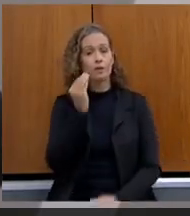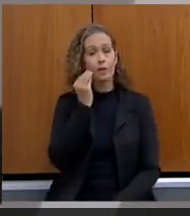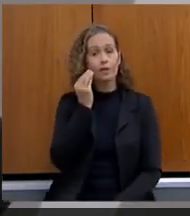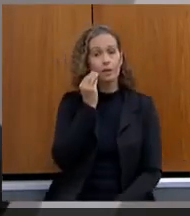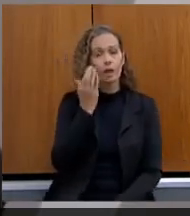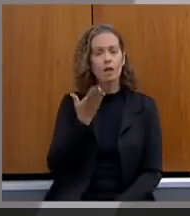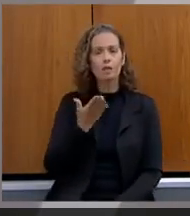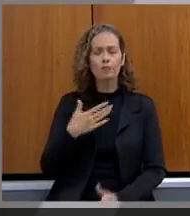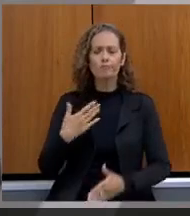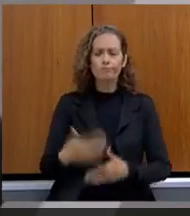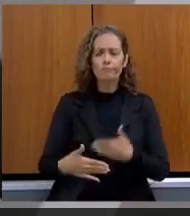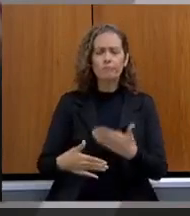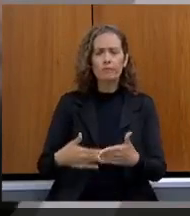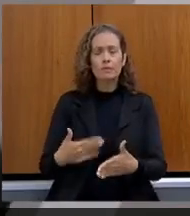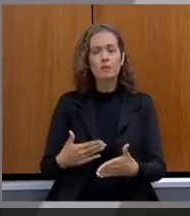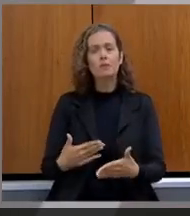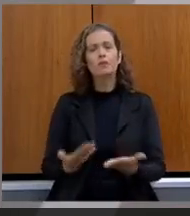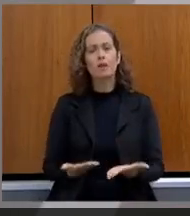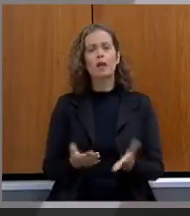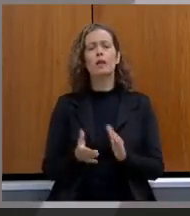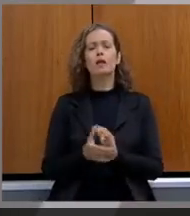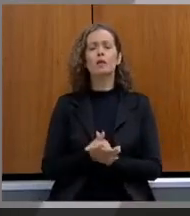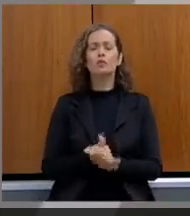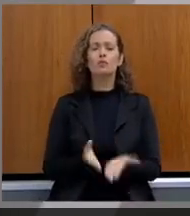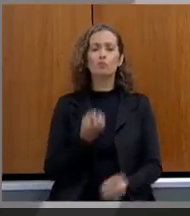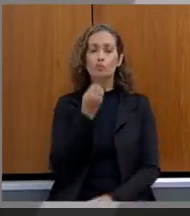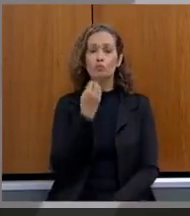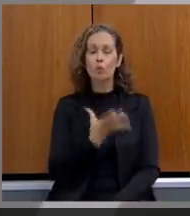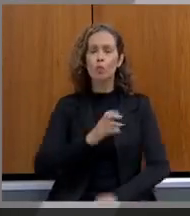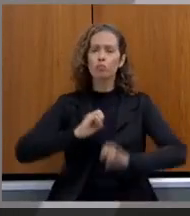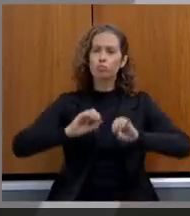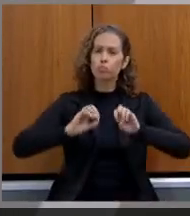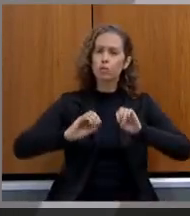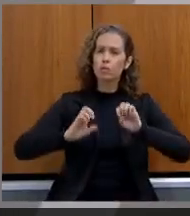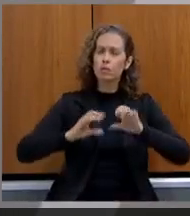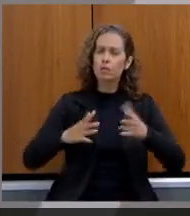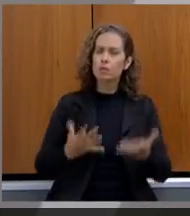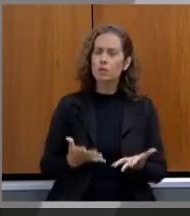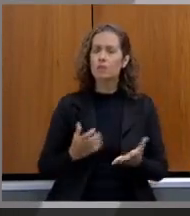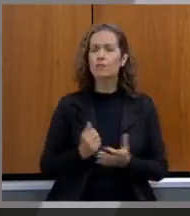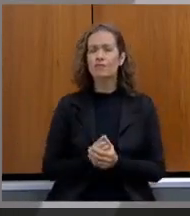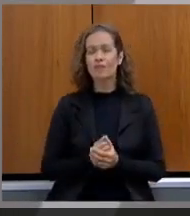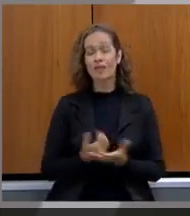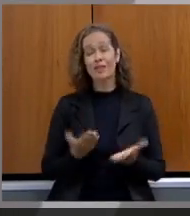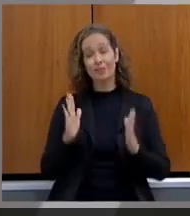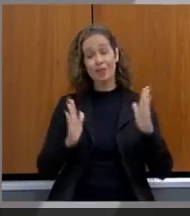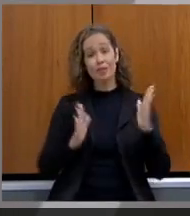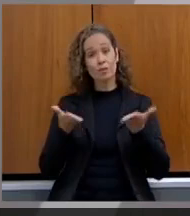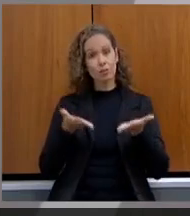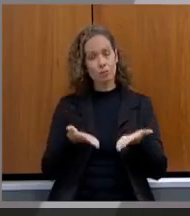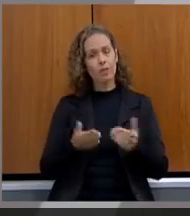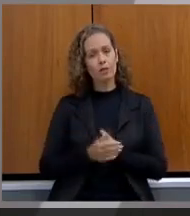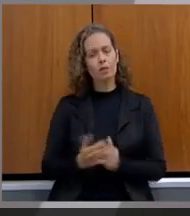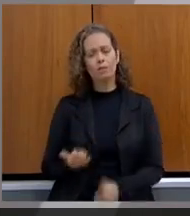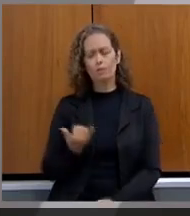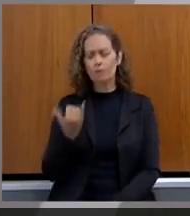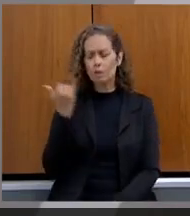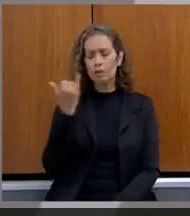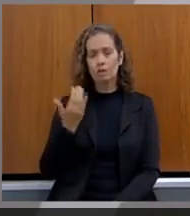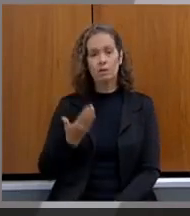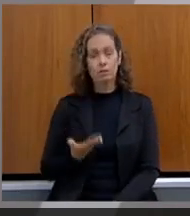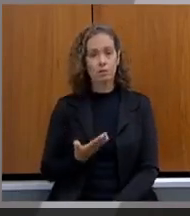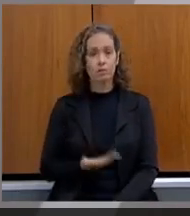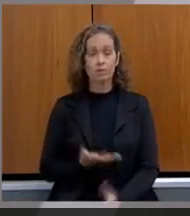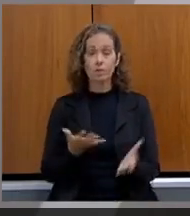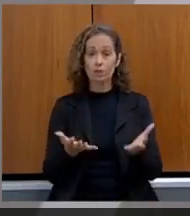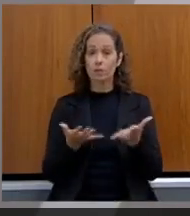e manter o nível que alcançamos mesmo nesse momento né importância que isso teve